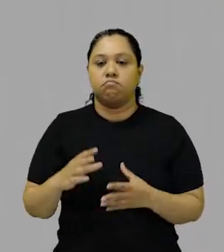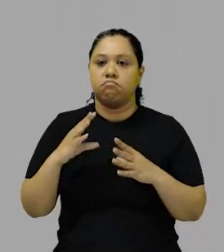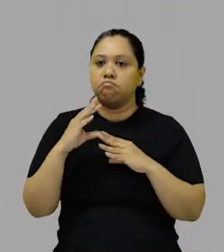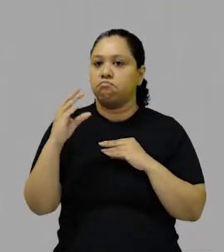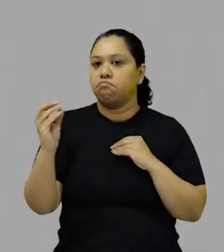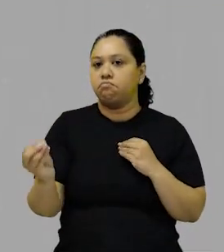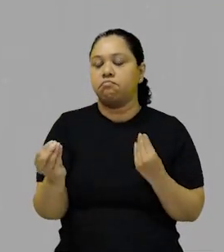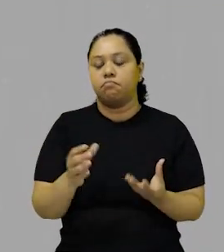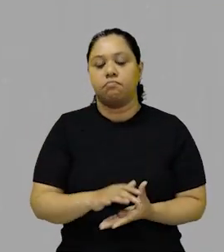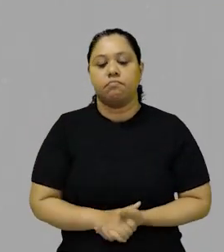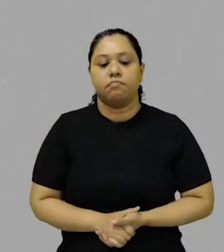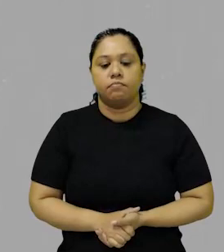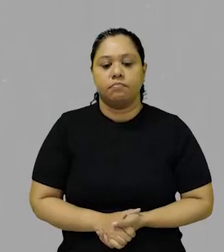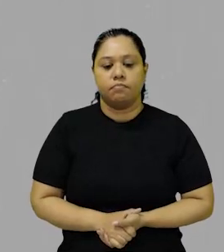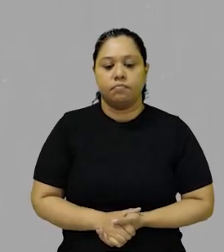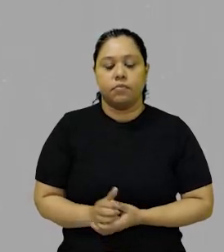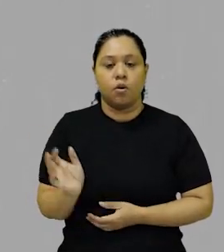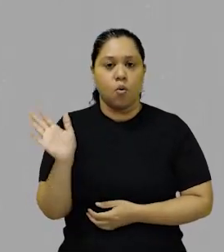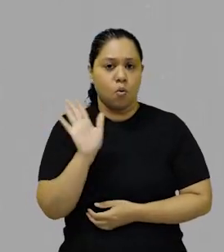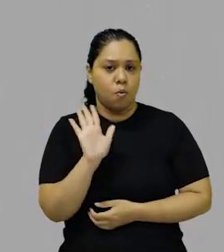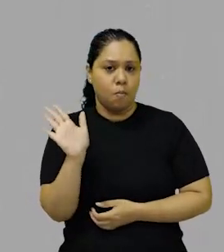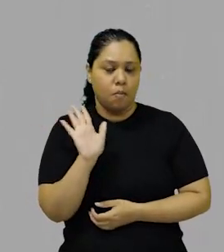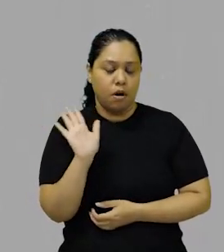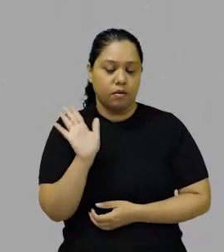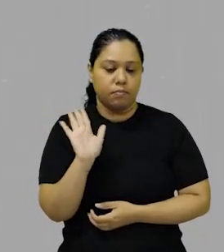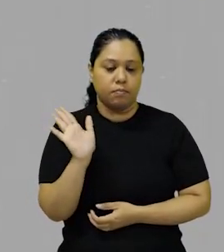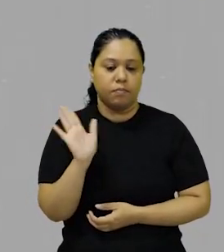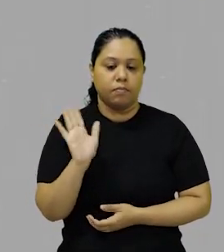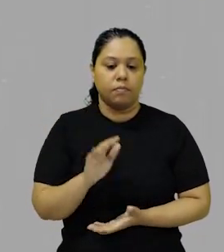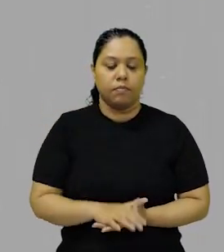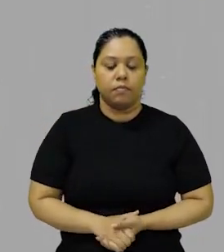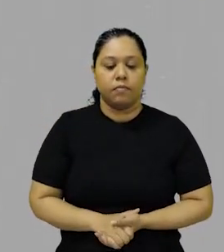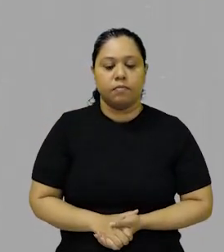tenho também a palavra goodbye, ó, que dá a ideia de adeus.